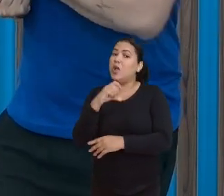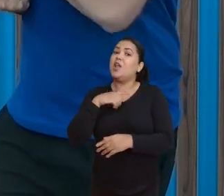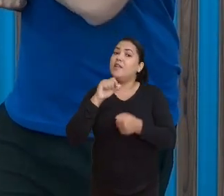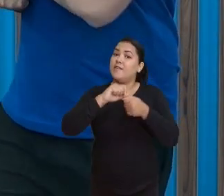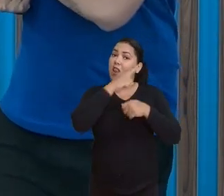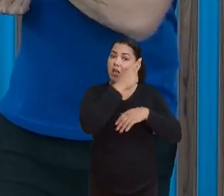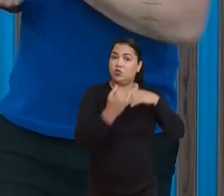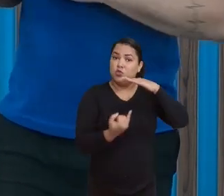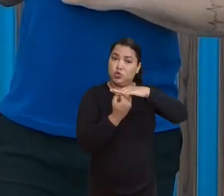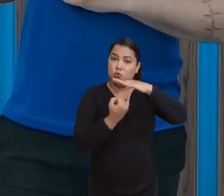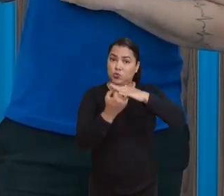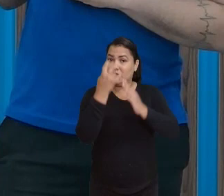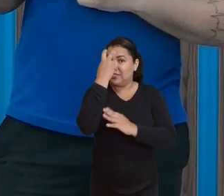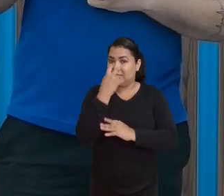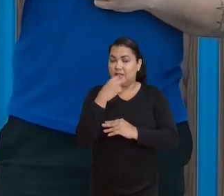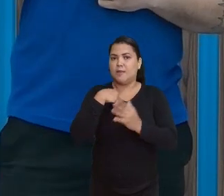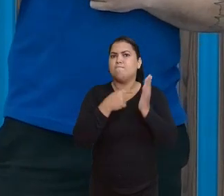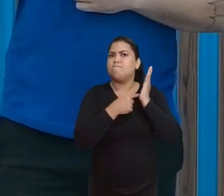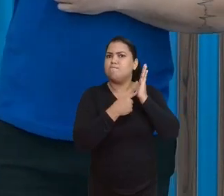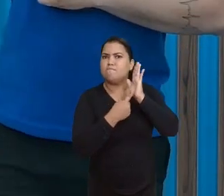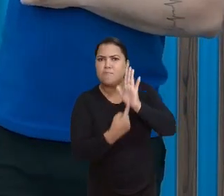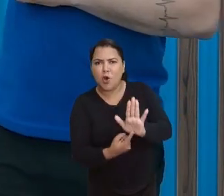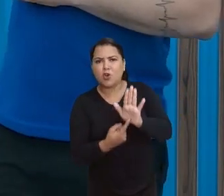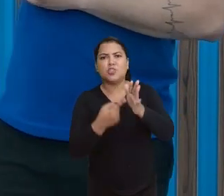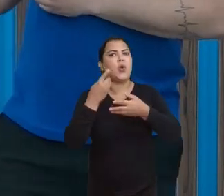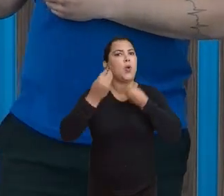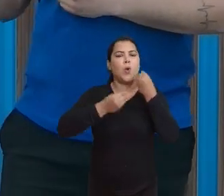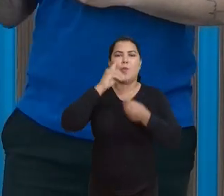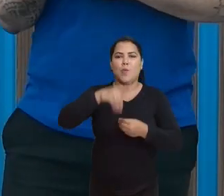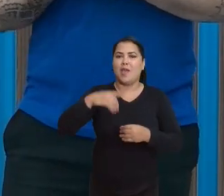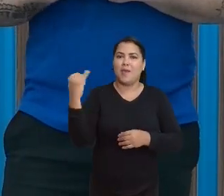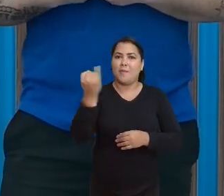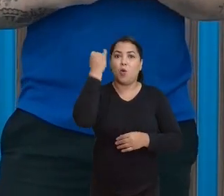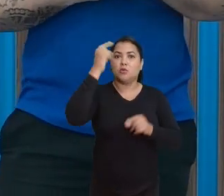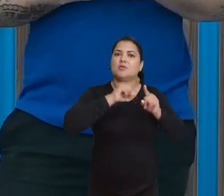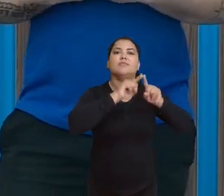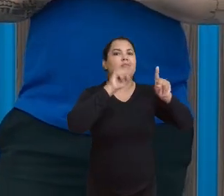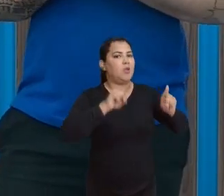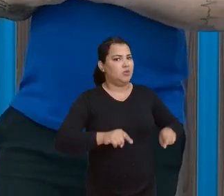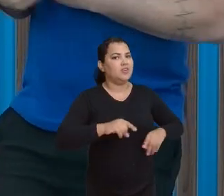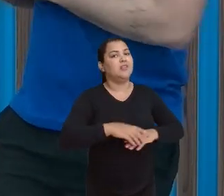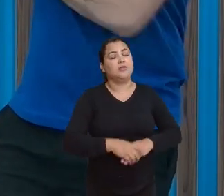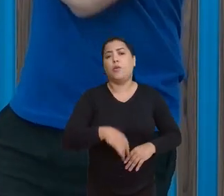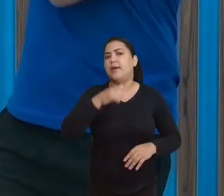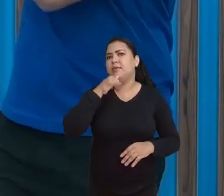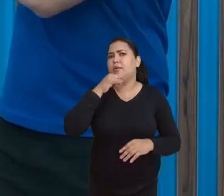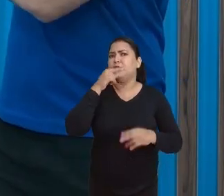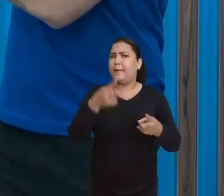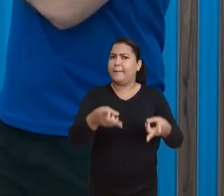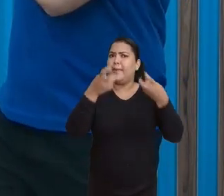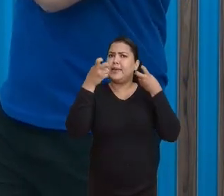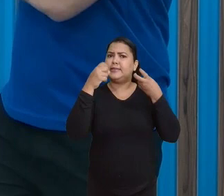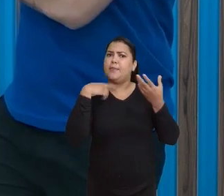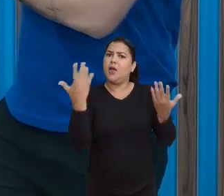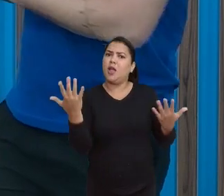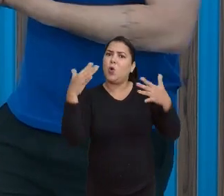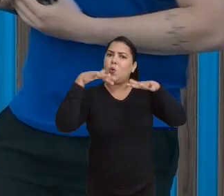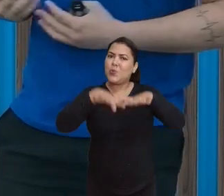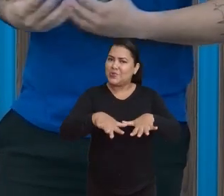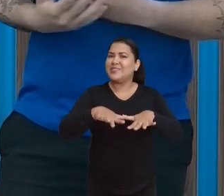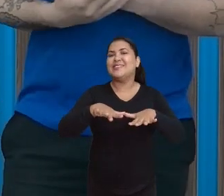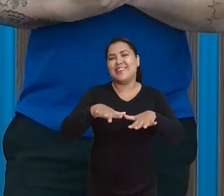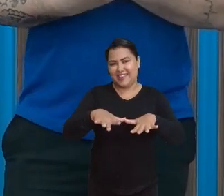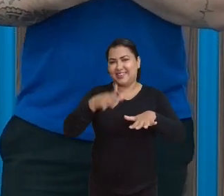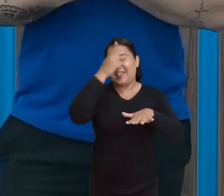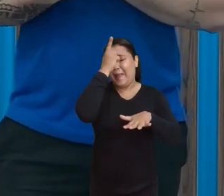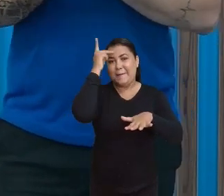né? E aí ele mostra o quão importante é esse projeto, que, por exemplo, a gente está tendo aí a inclusão, né? A gente está